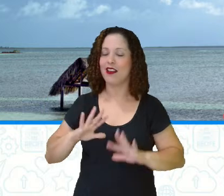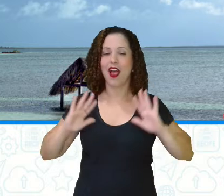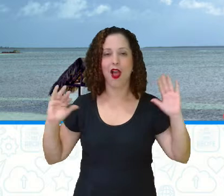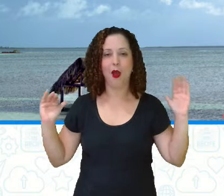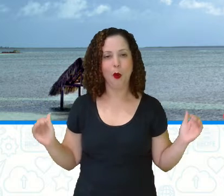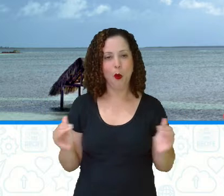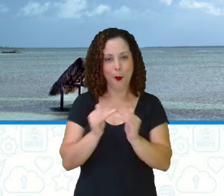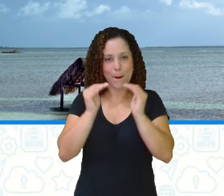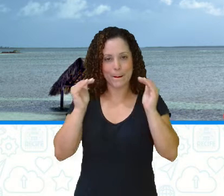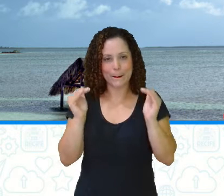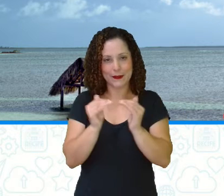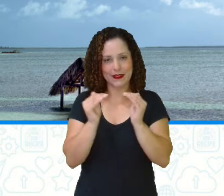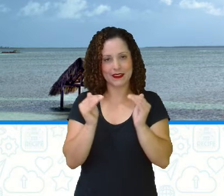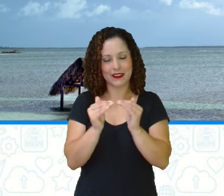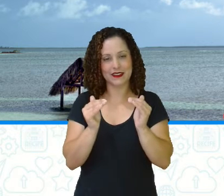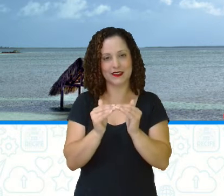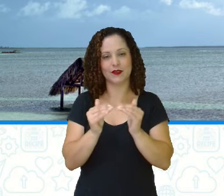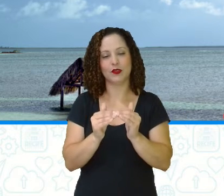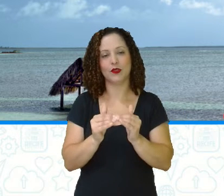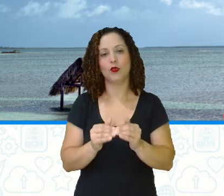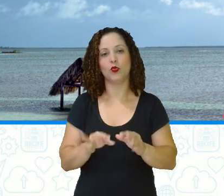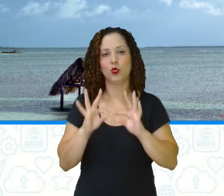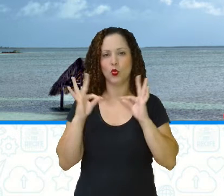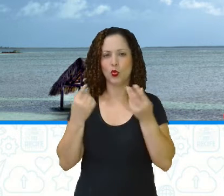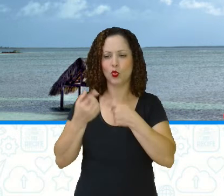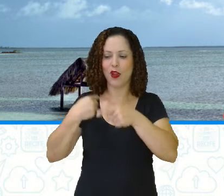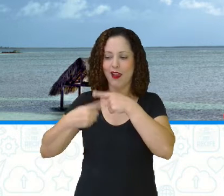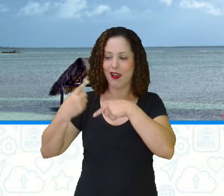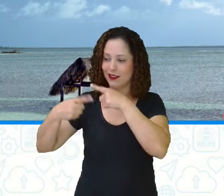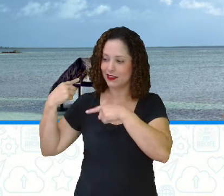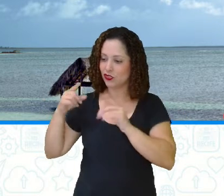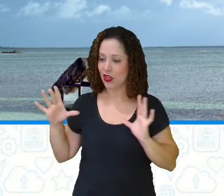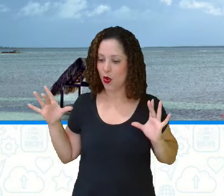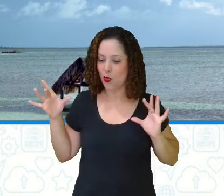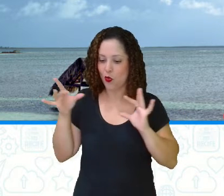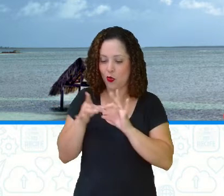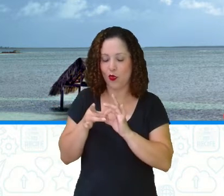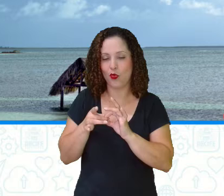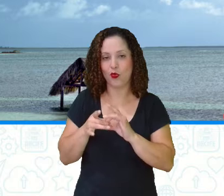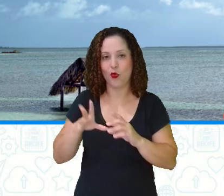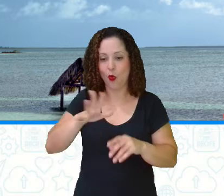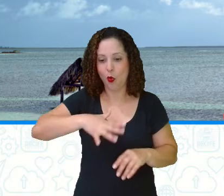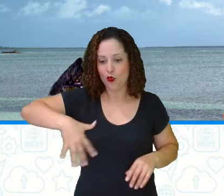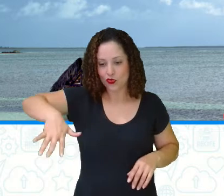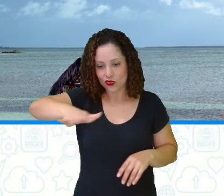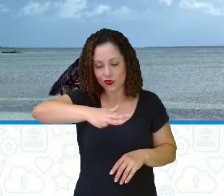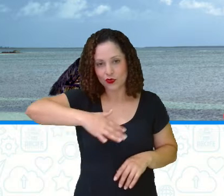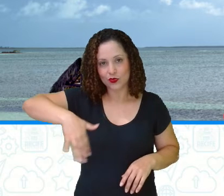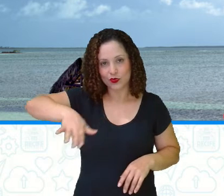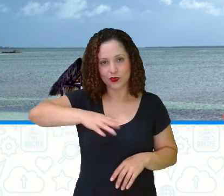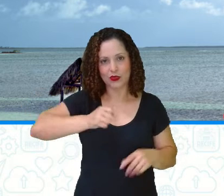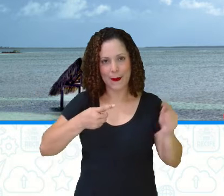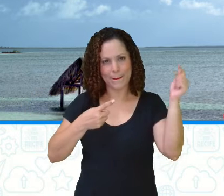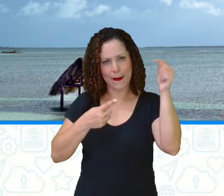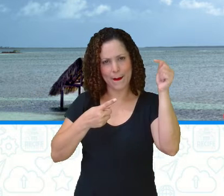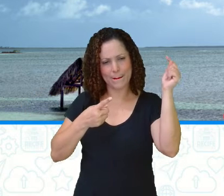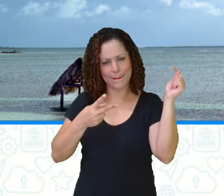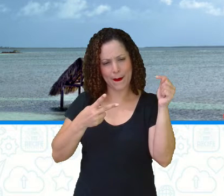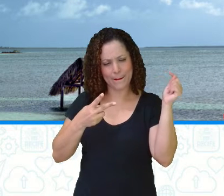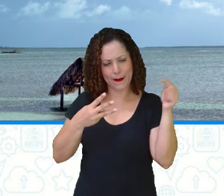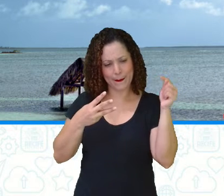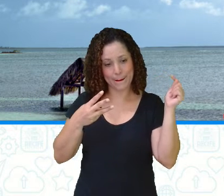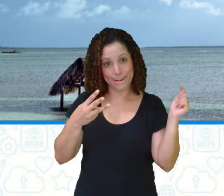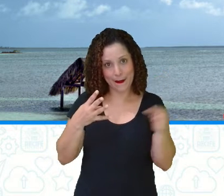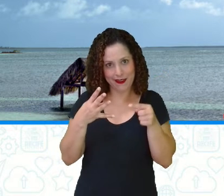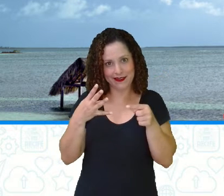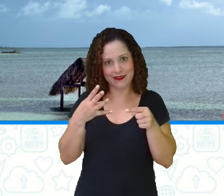combinação das esferas anteriores, ou seja, o conjunto da litosfera,